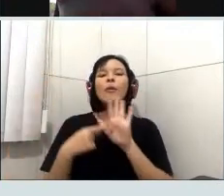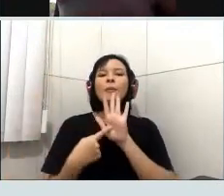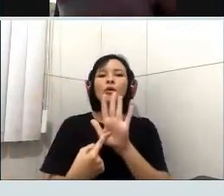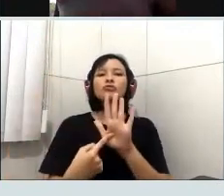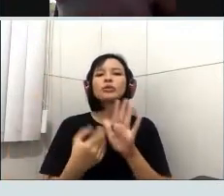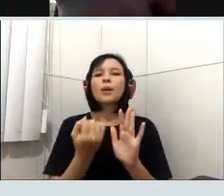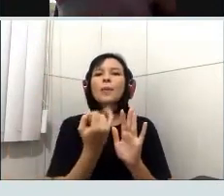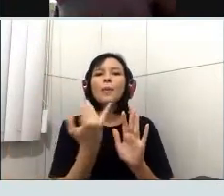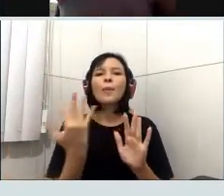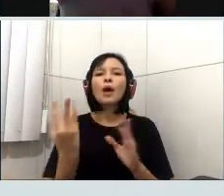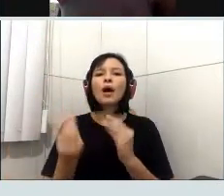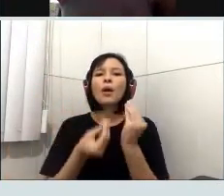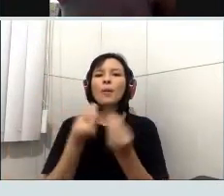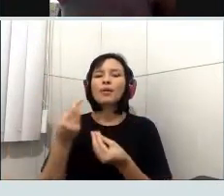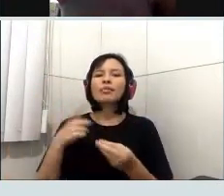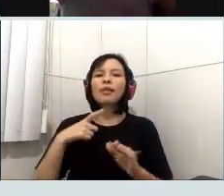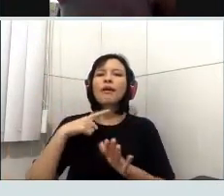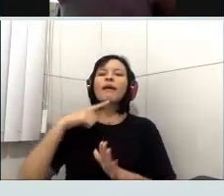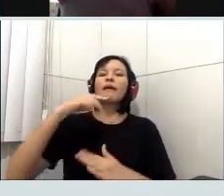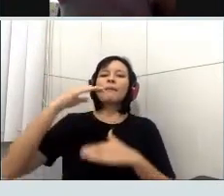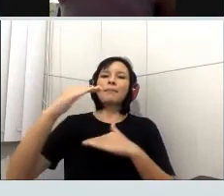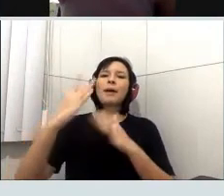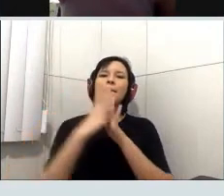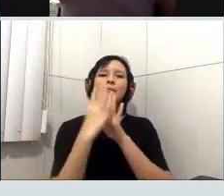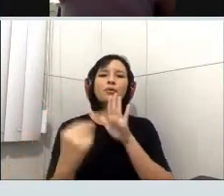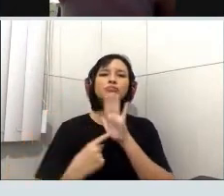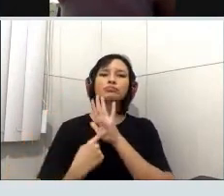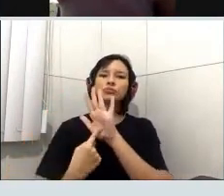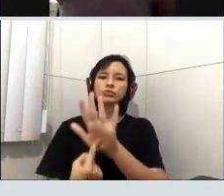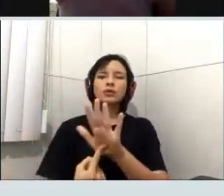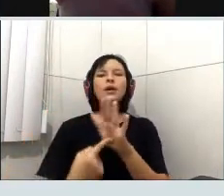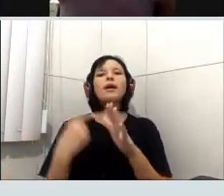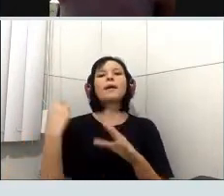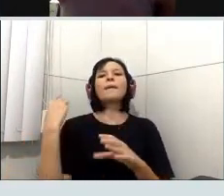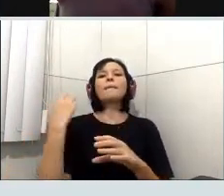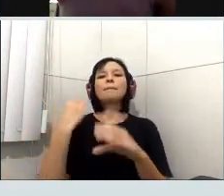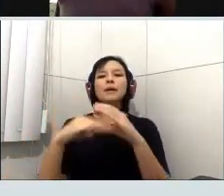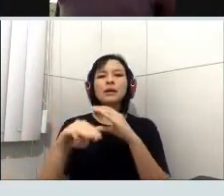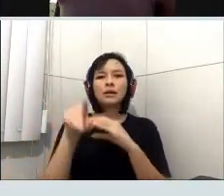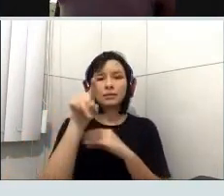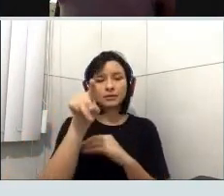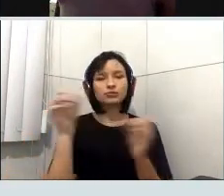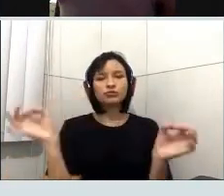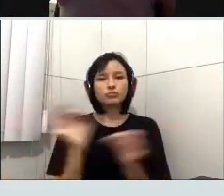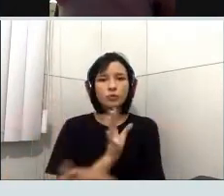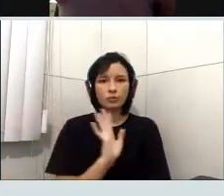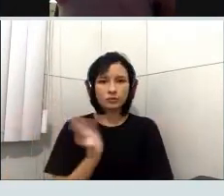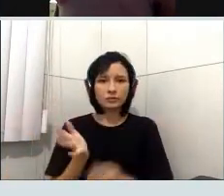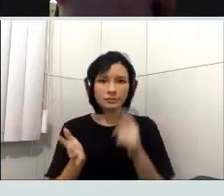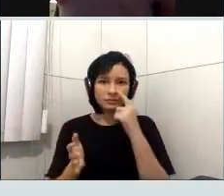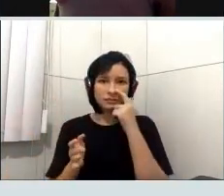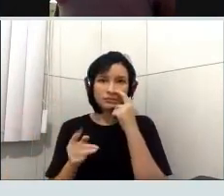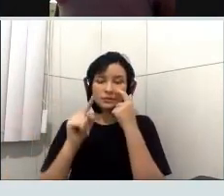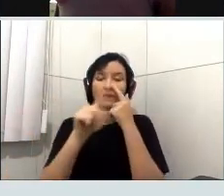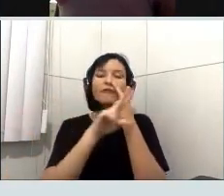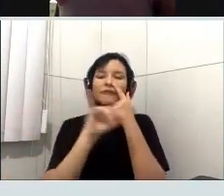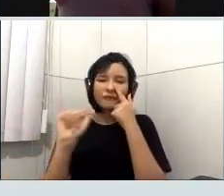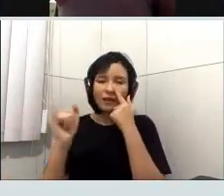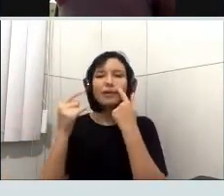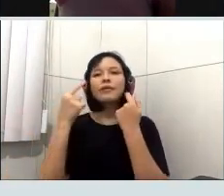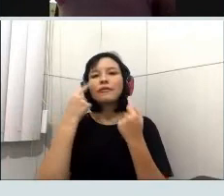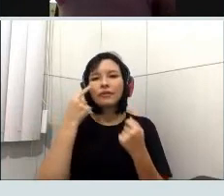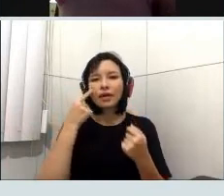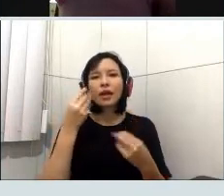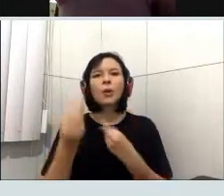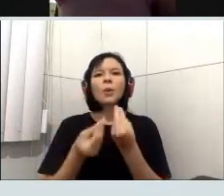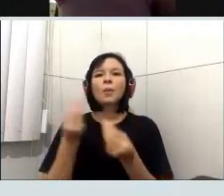quantidade, eu tenho uma ficha para mandar para vocês também, só sobre isso, já está prontinha ela. Vocês vão ver a quantidade de